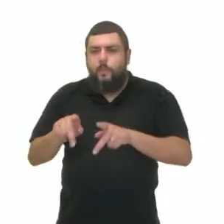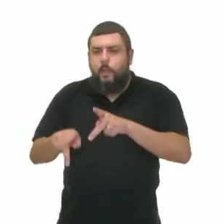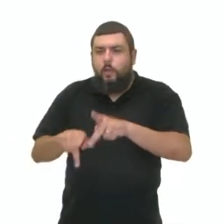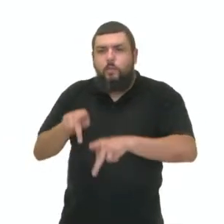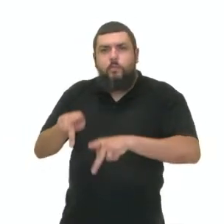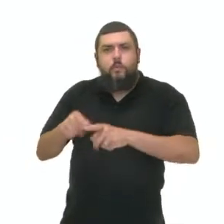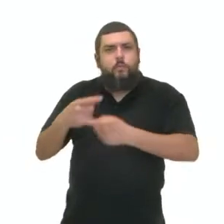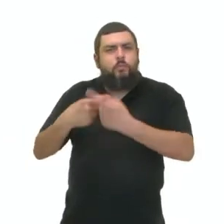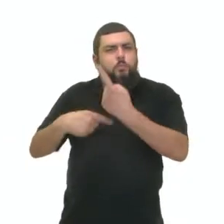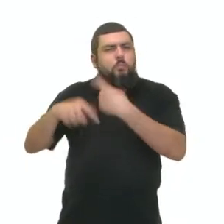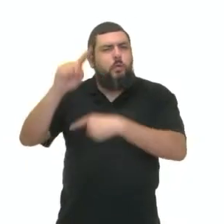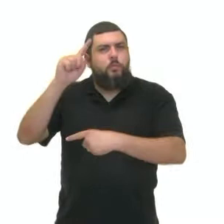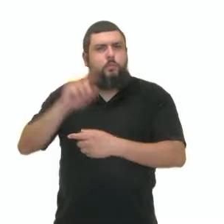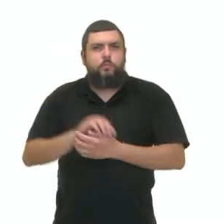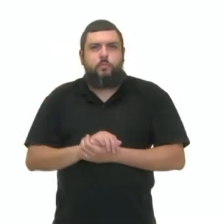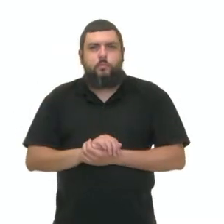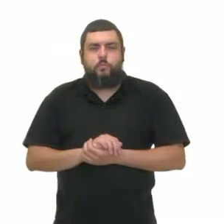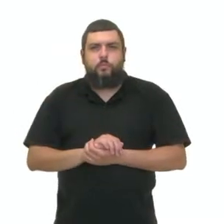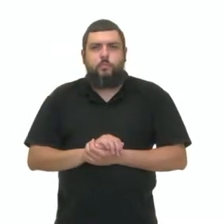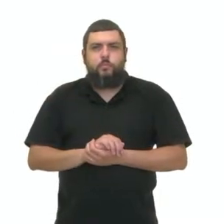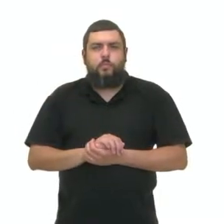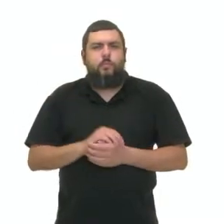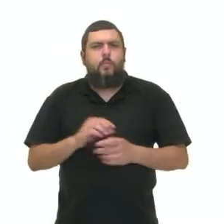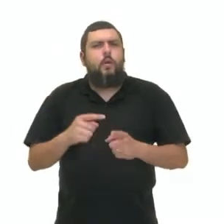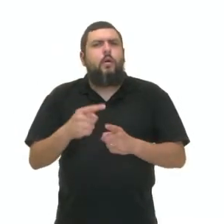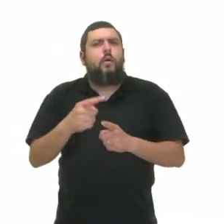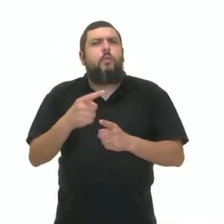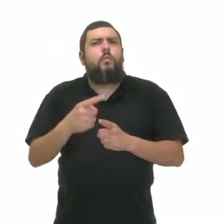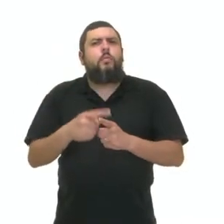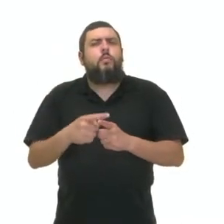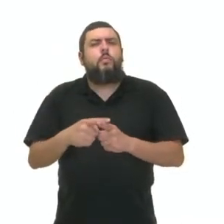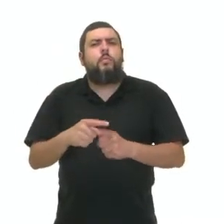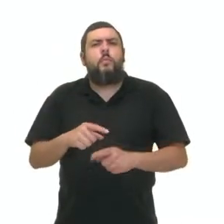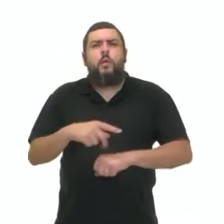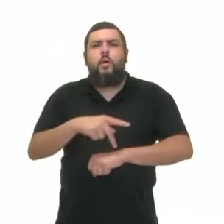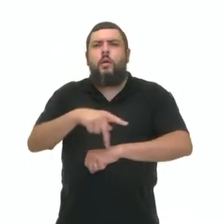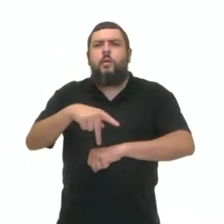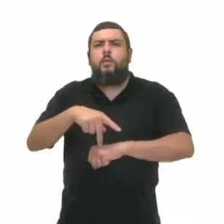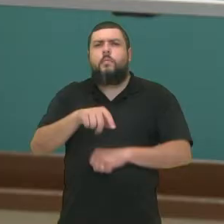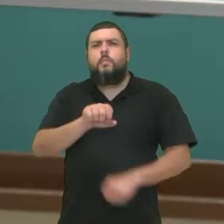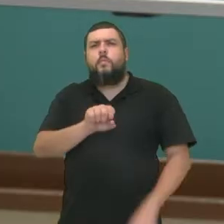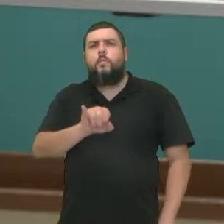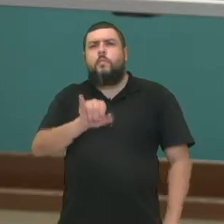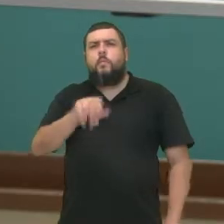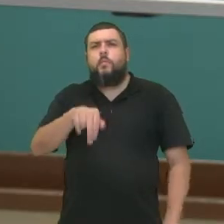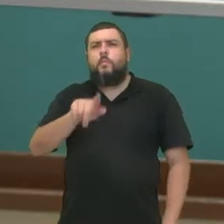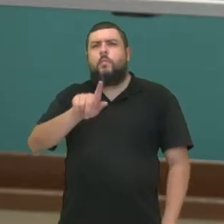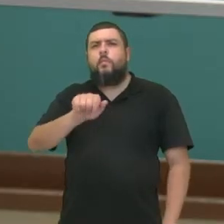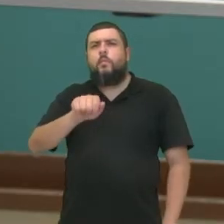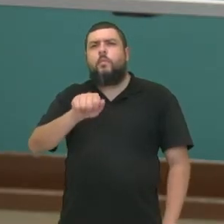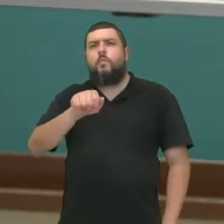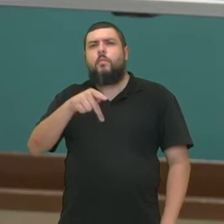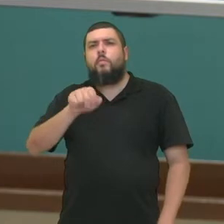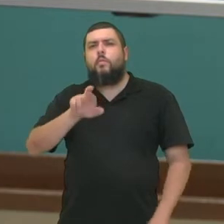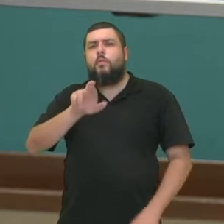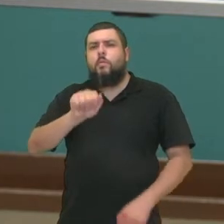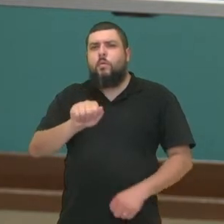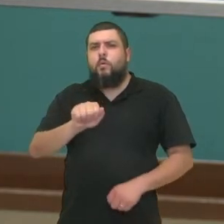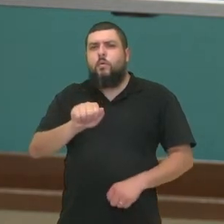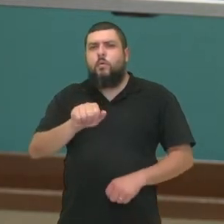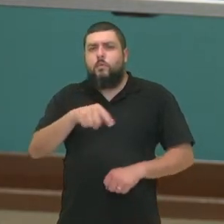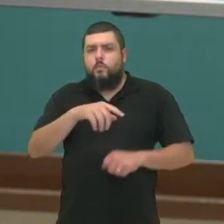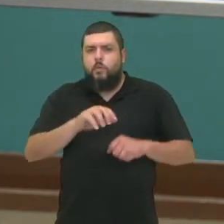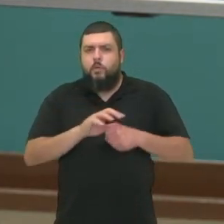seguinte. Covid. Por que Singapura é o melhor país para se viver durante a pandemia? Então se entende